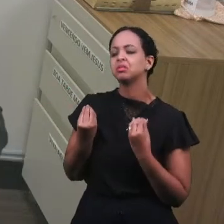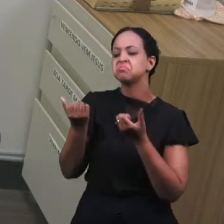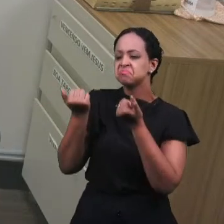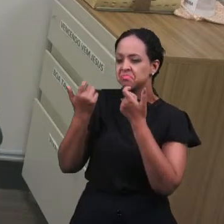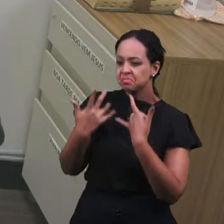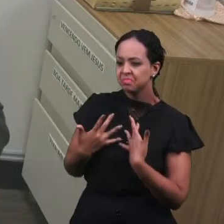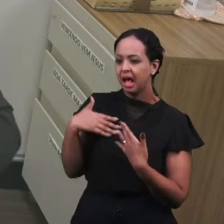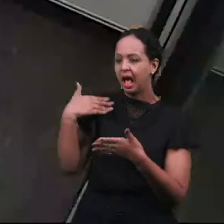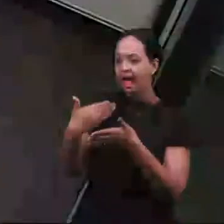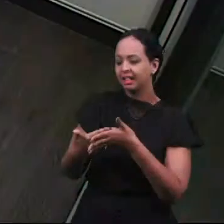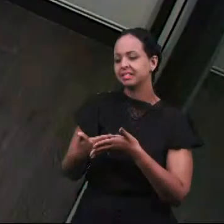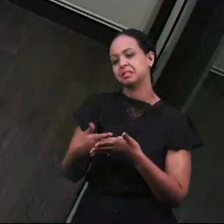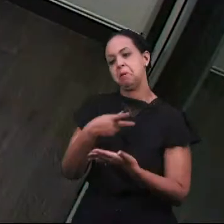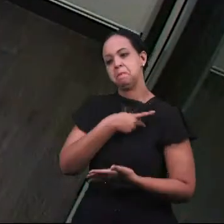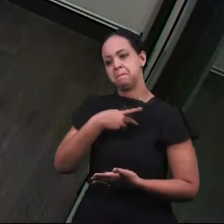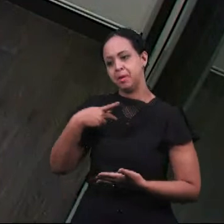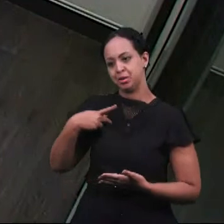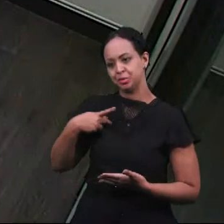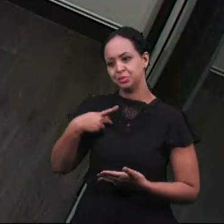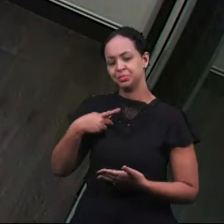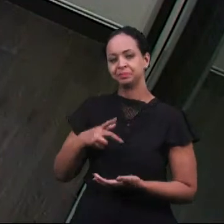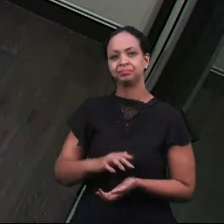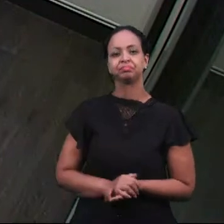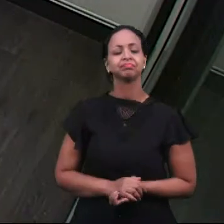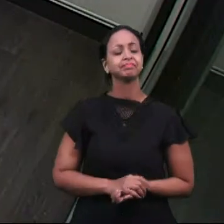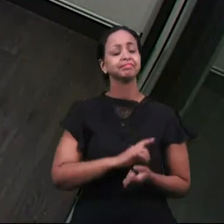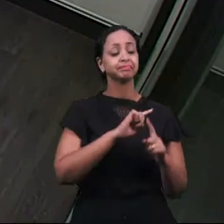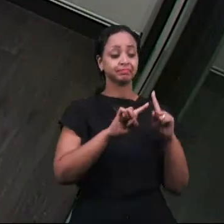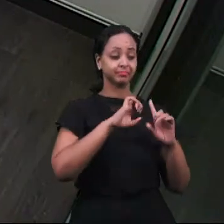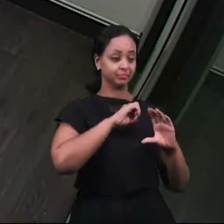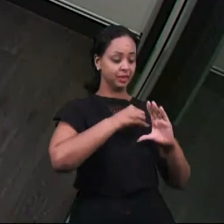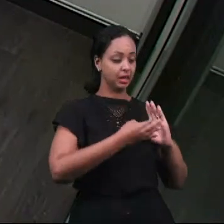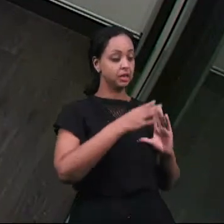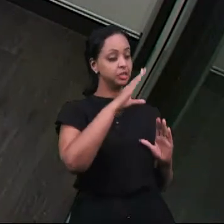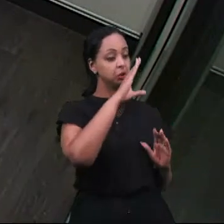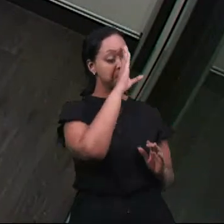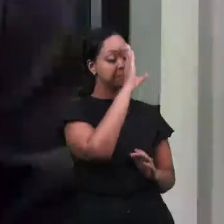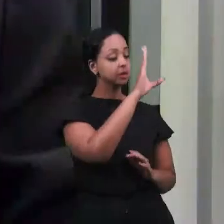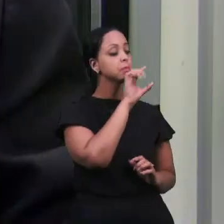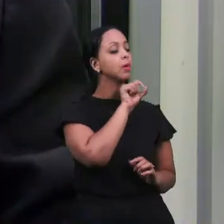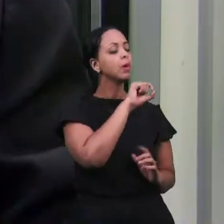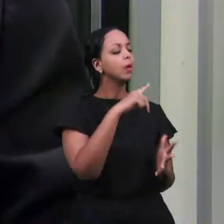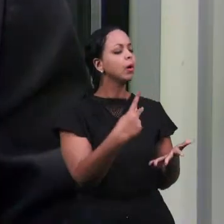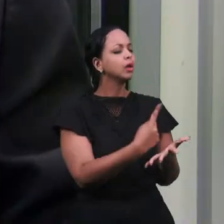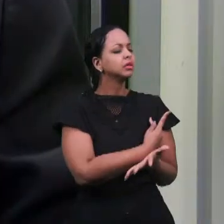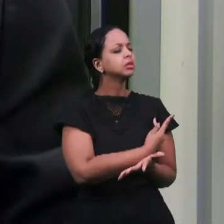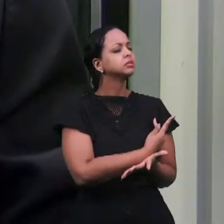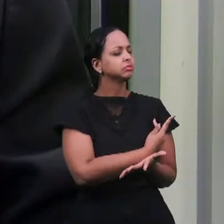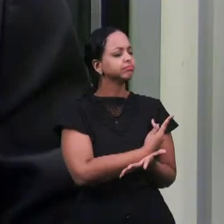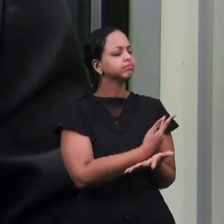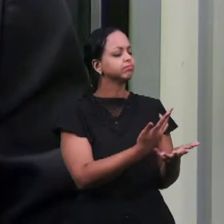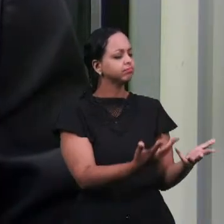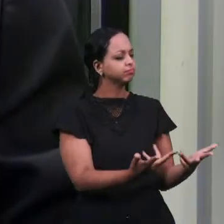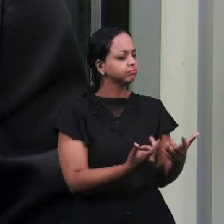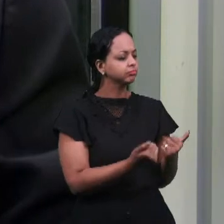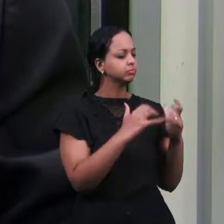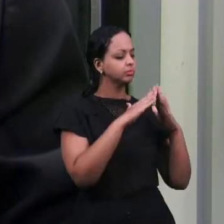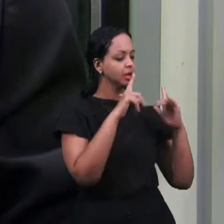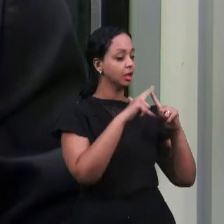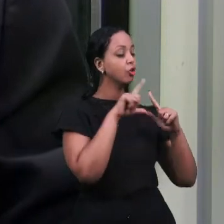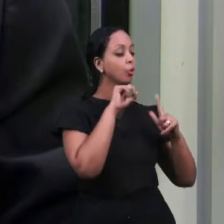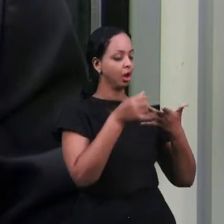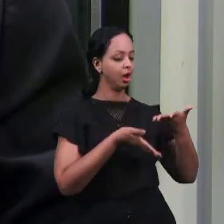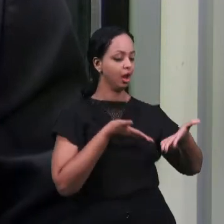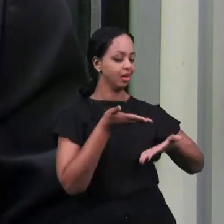chegar ao ministério, pastor? A característica principal, né, que assim, notável da igreja é a assistência,